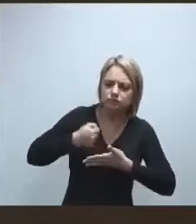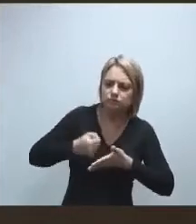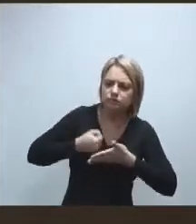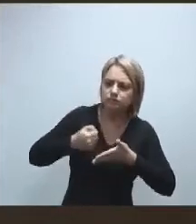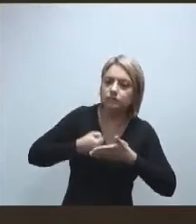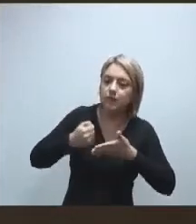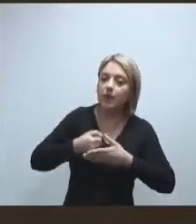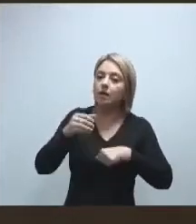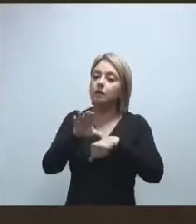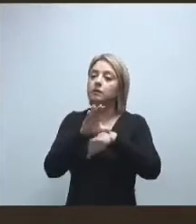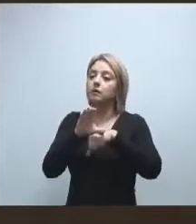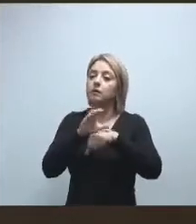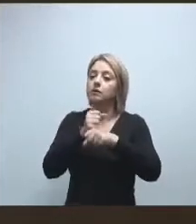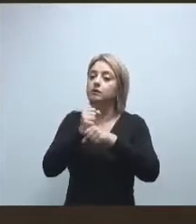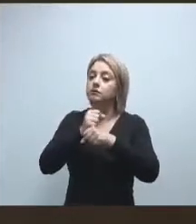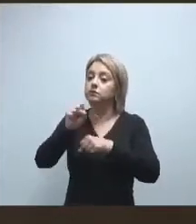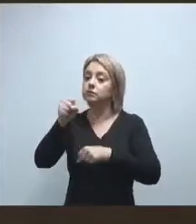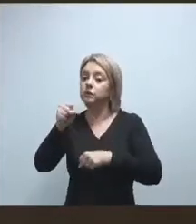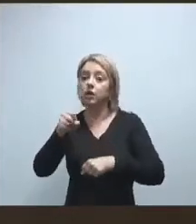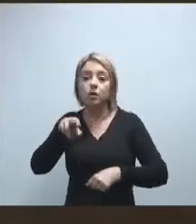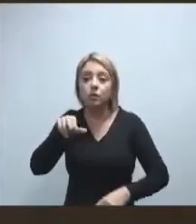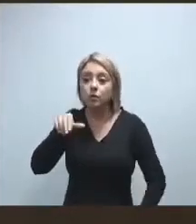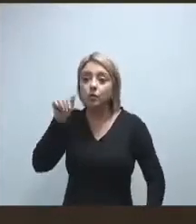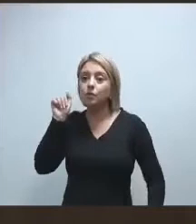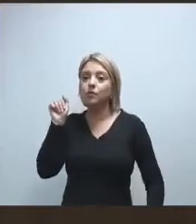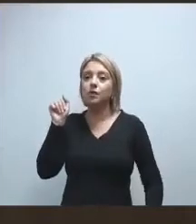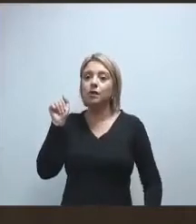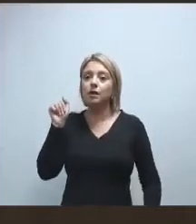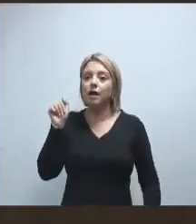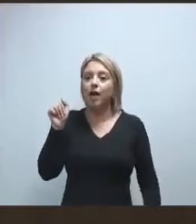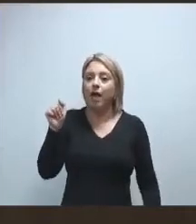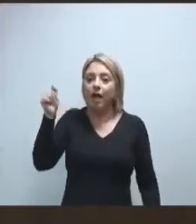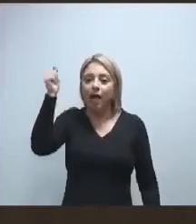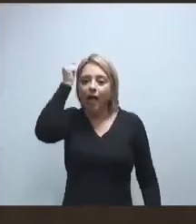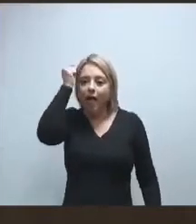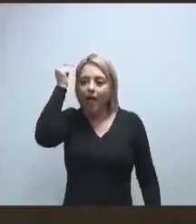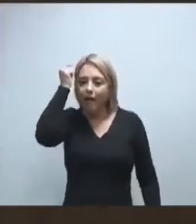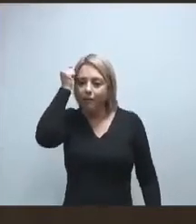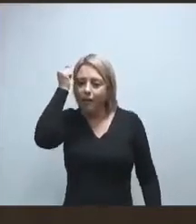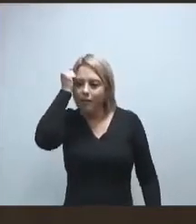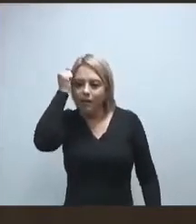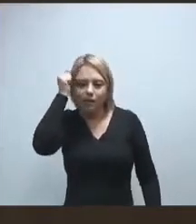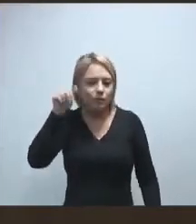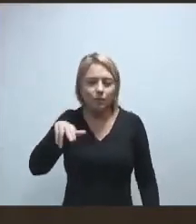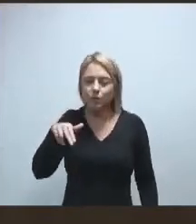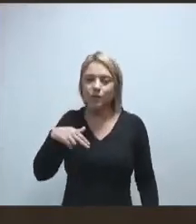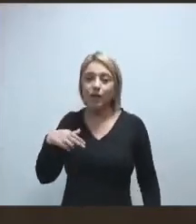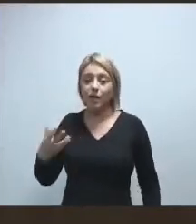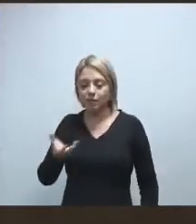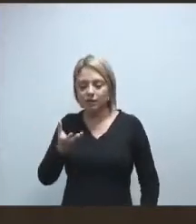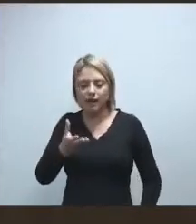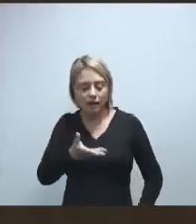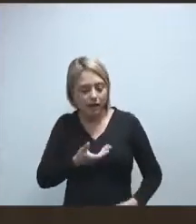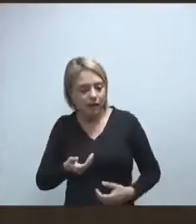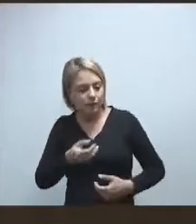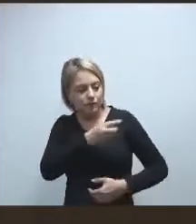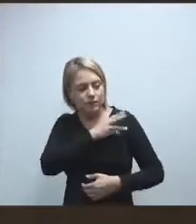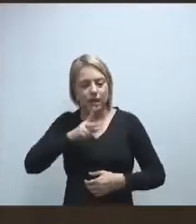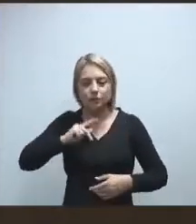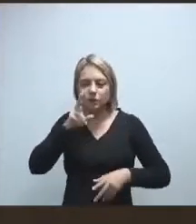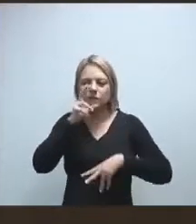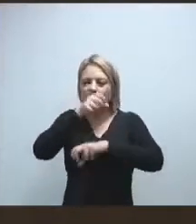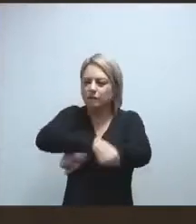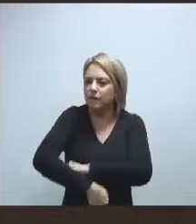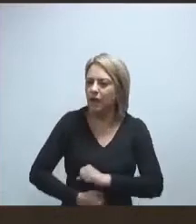pela constituição de 88 nunca nós nos arrependermos disso nós queremos o ministério público cada vez mais forte